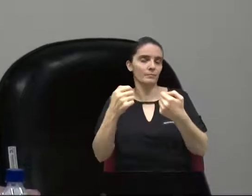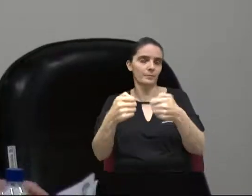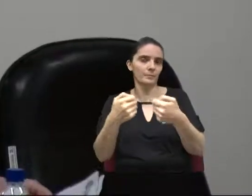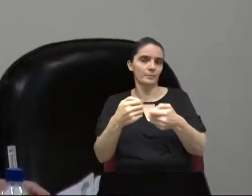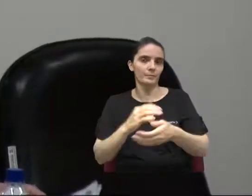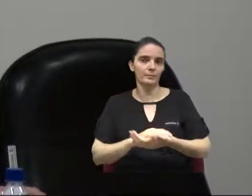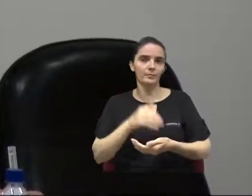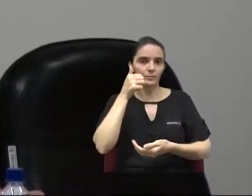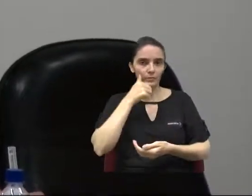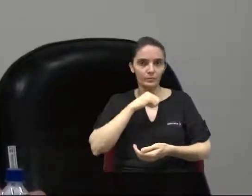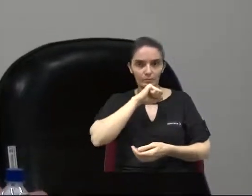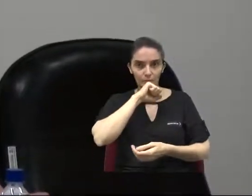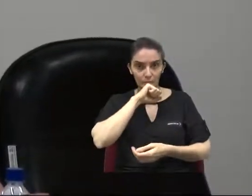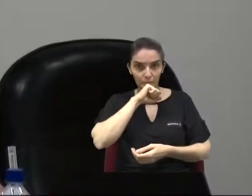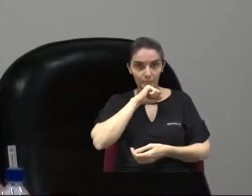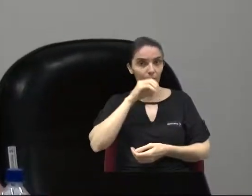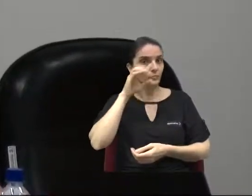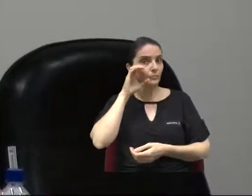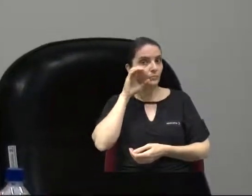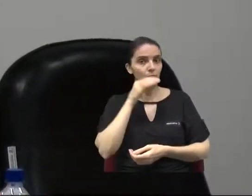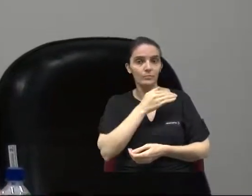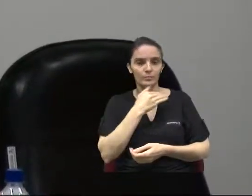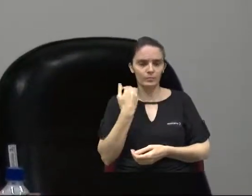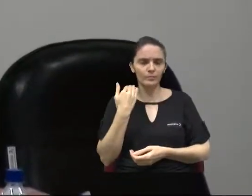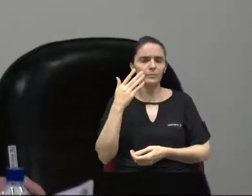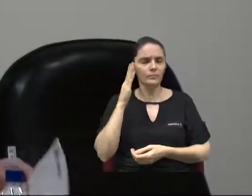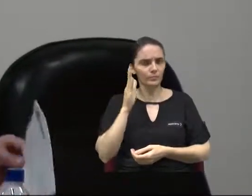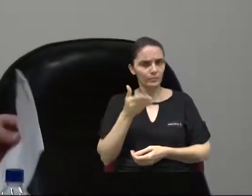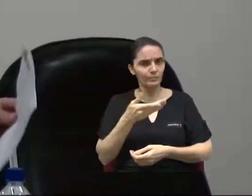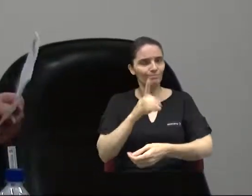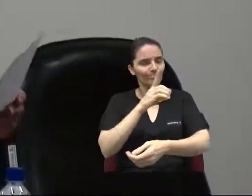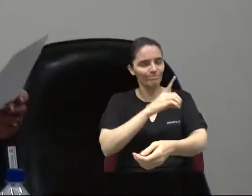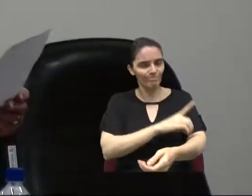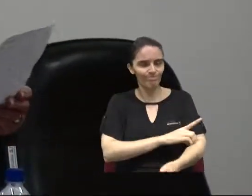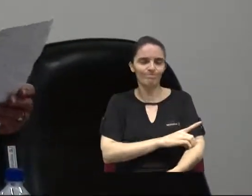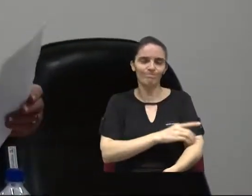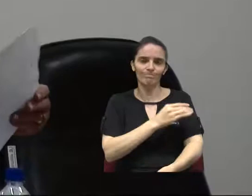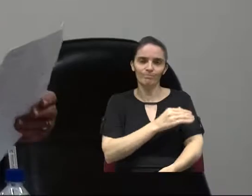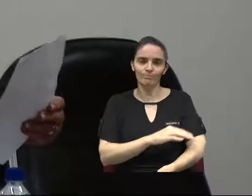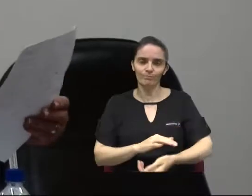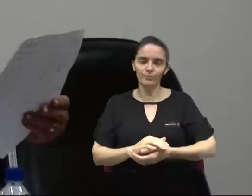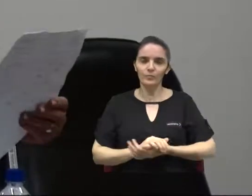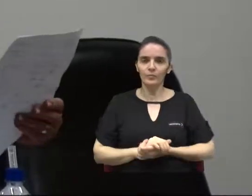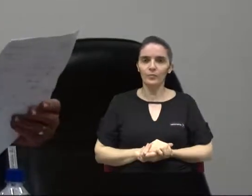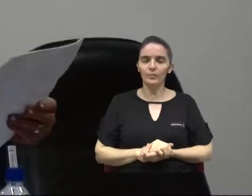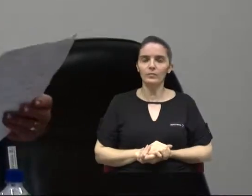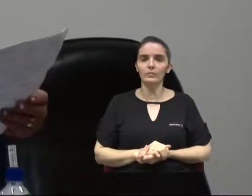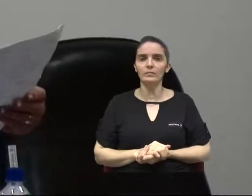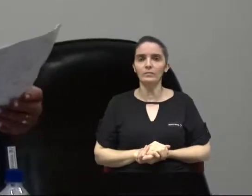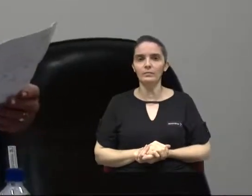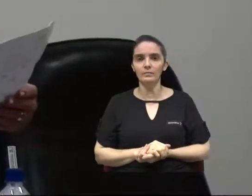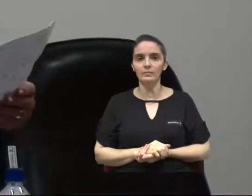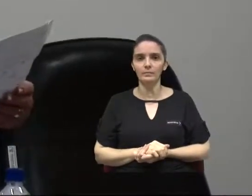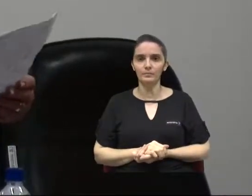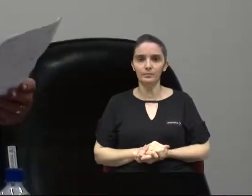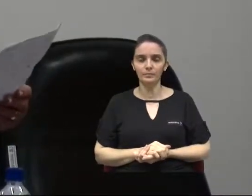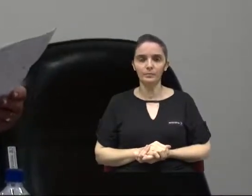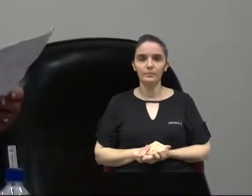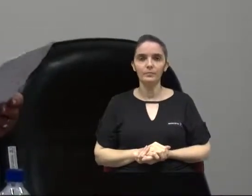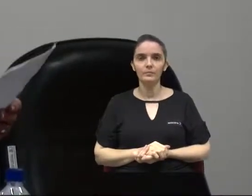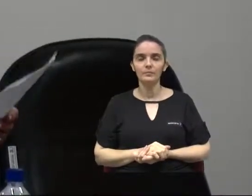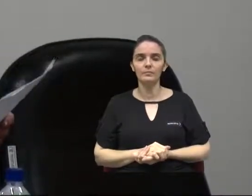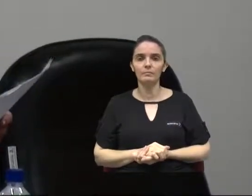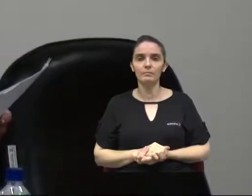minha mãe faleceu por conta disso. Já era uma pessoa acamada, mas foi realmente a dengue que a enlutou. E como eu vi